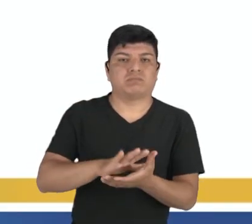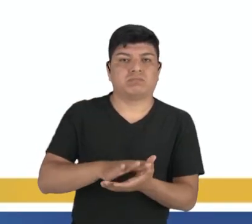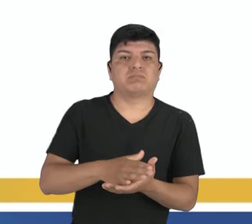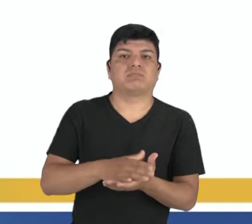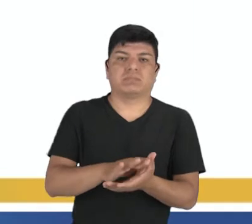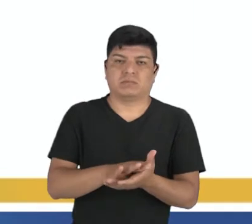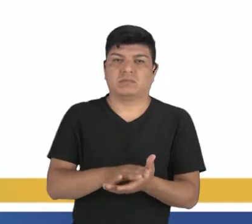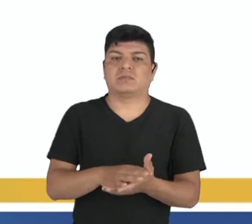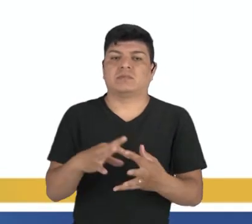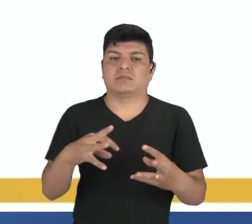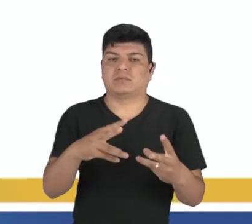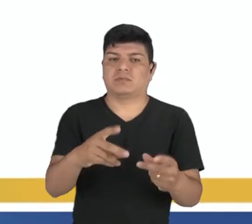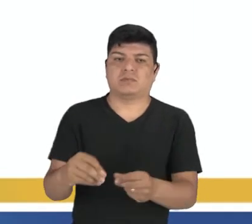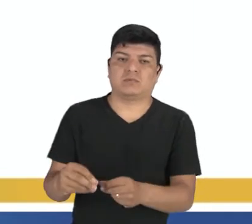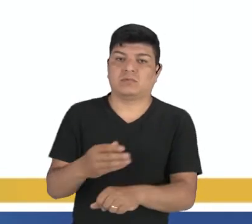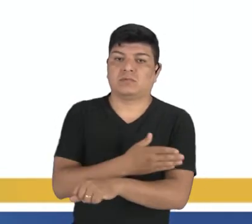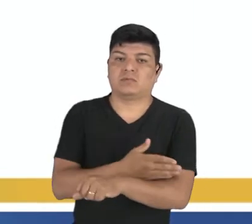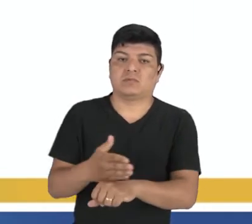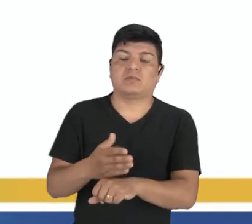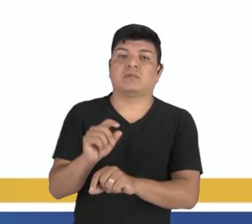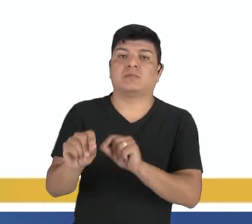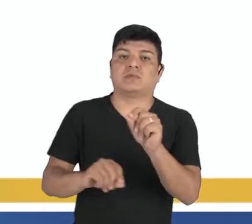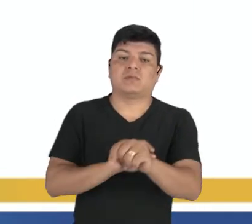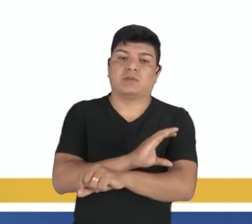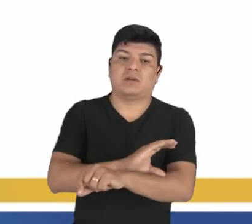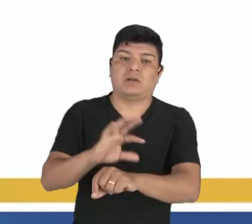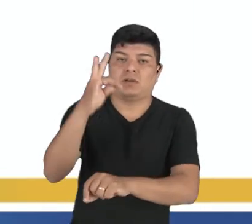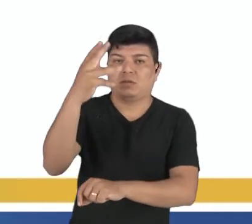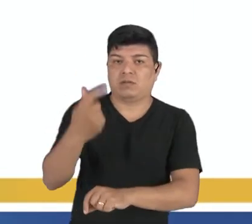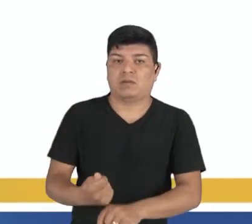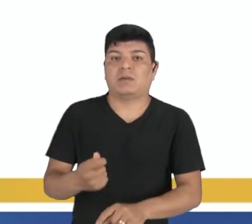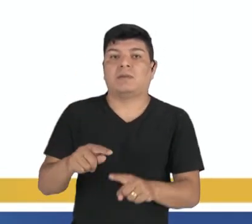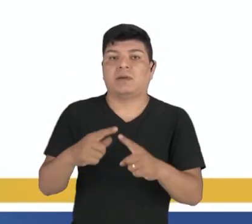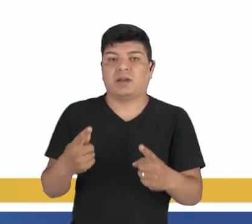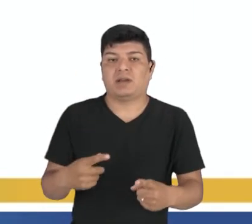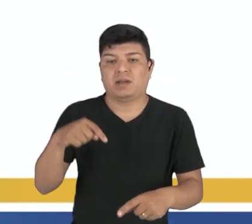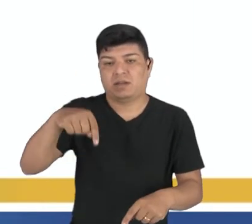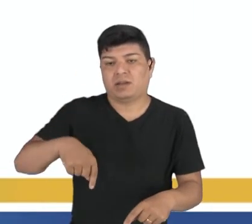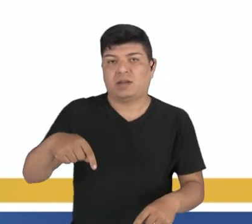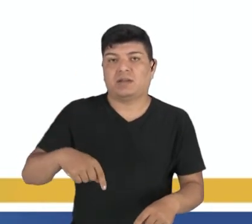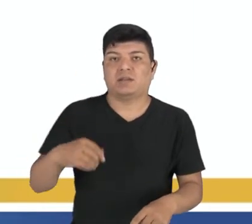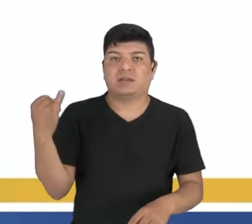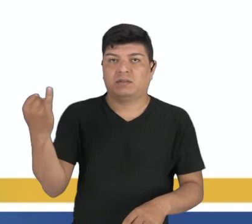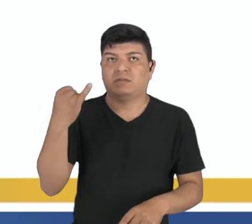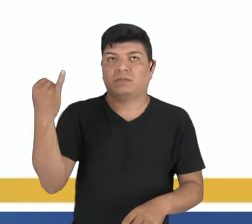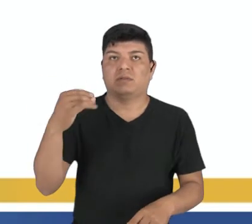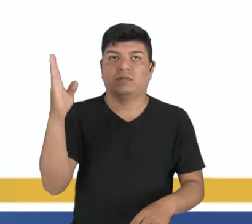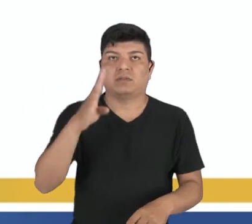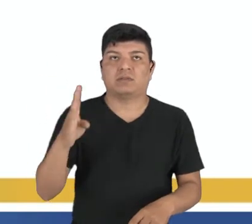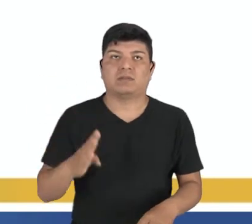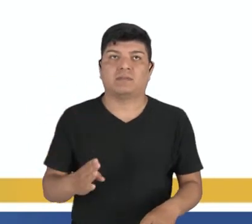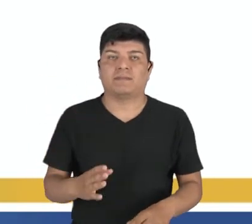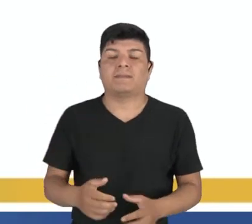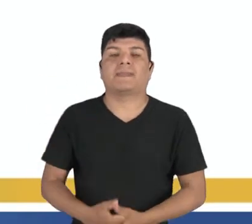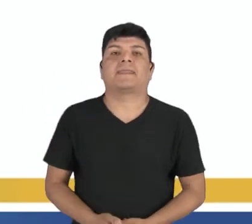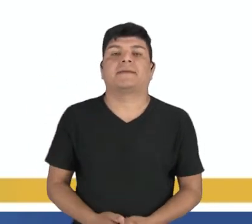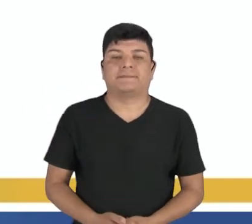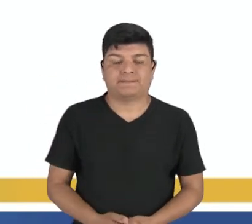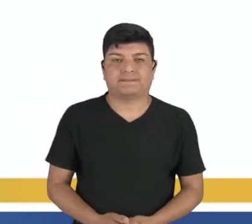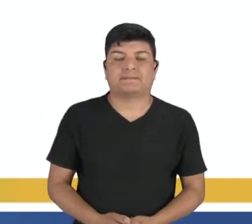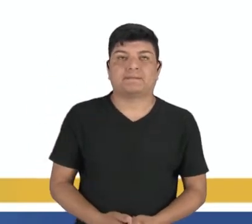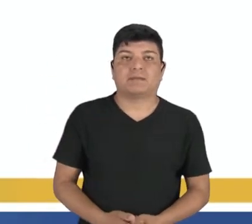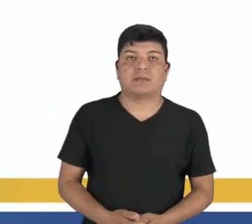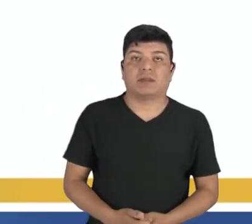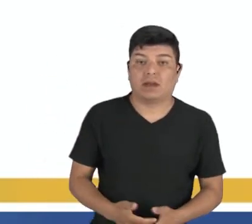Isso aí é tudo típico da cultura africana, mas que é forte aqui no Brasil. Bom, finalizamos e agora vamos